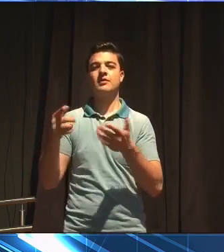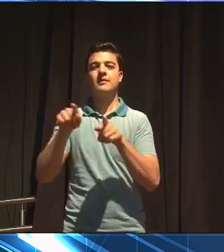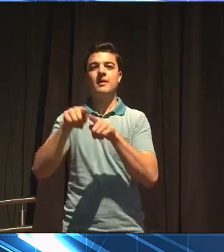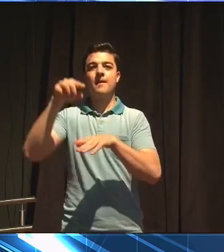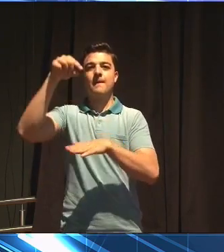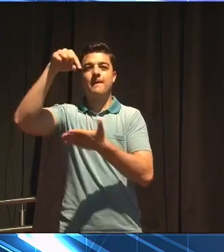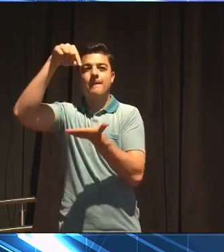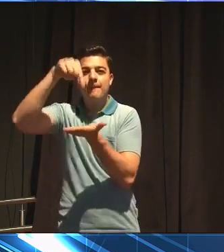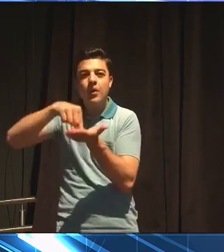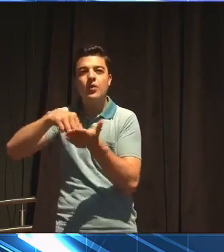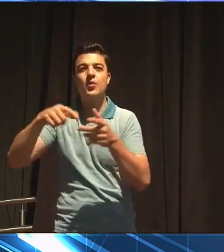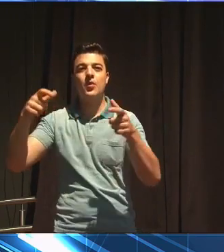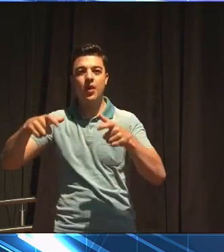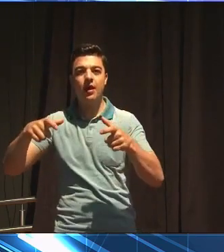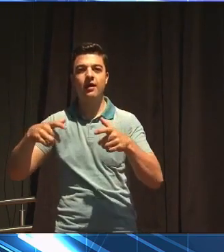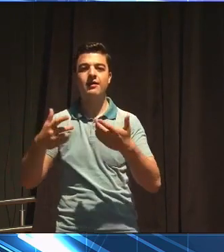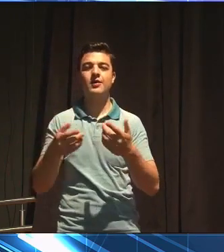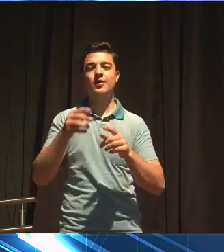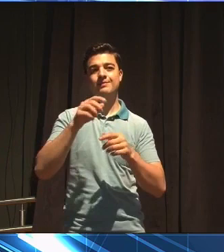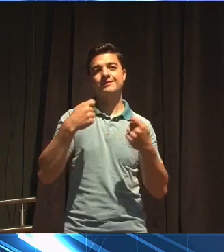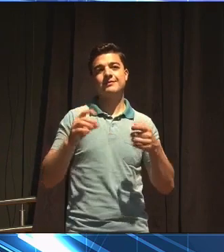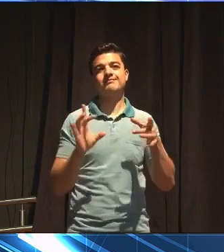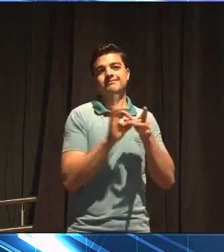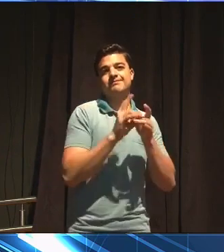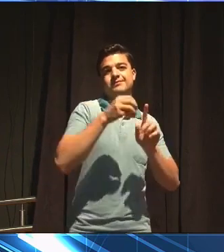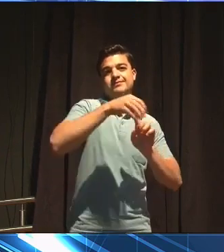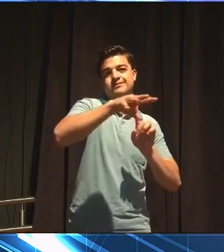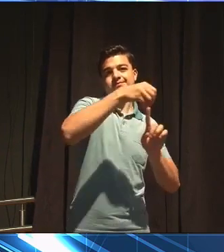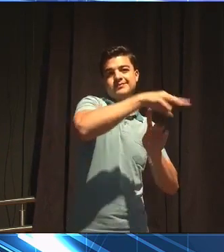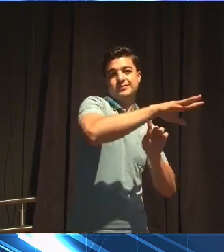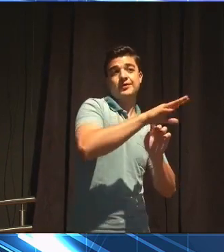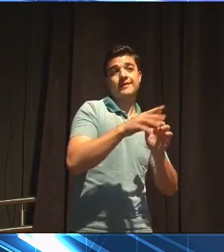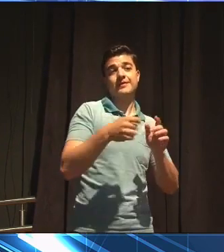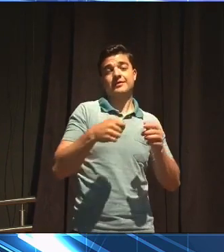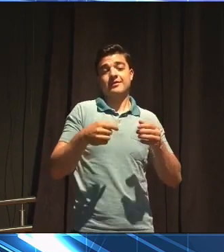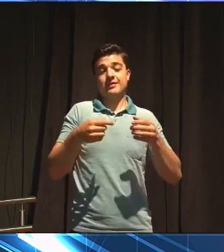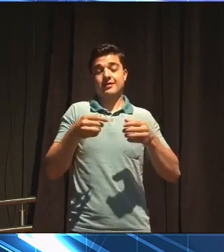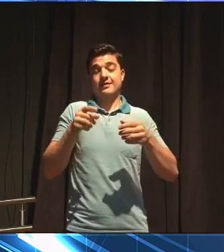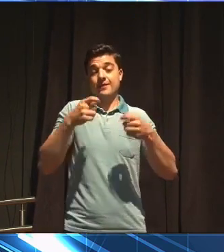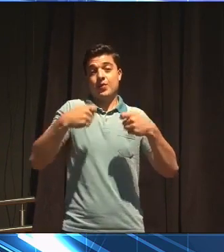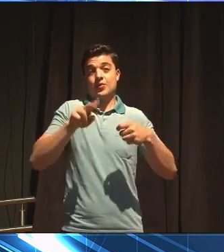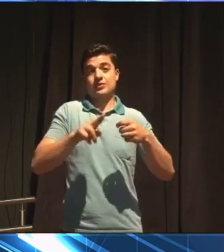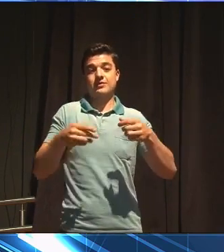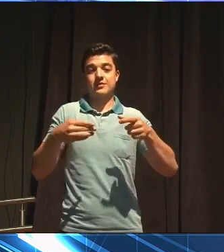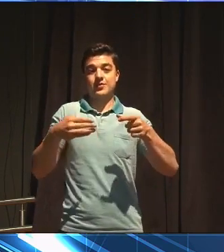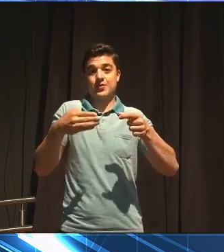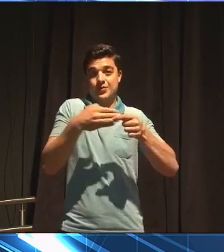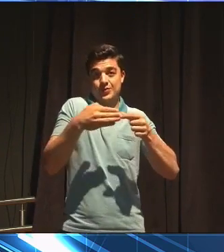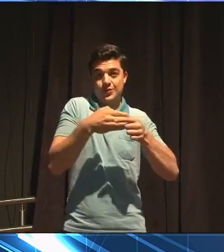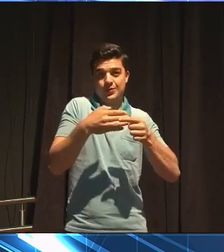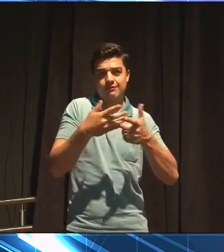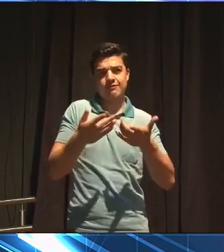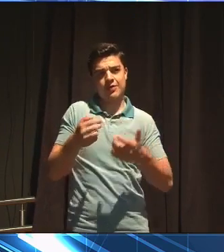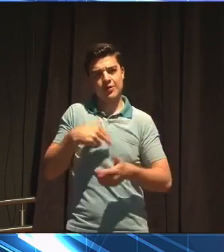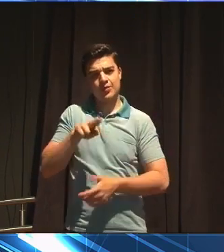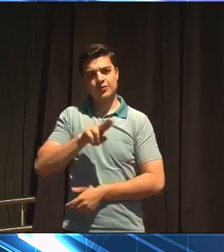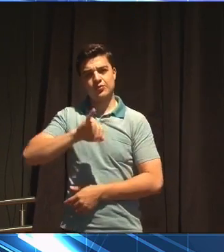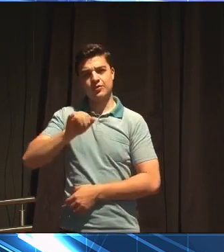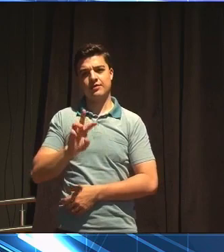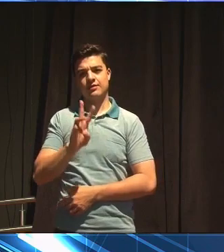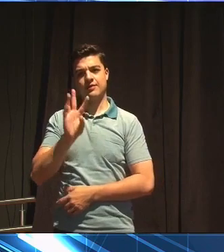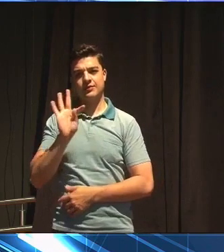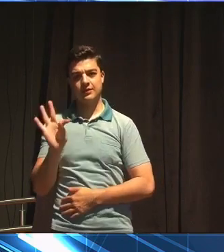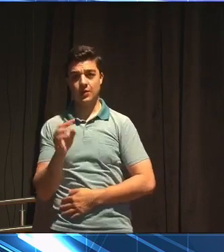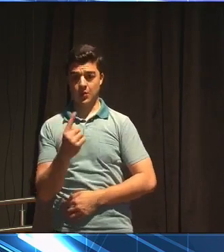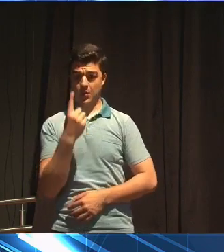e ele tem que ficar consultando uma API, eu vou ficar passando um cookie, um JWT ali, um JWT de 1 mega? Não. E aí, o que que acontece?